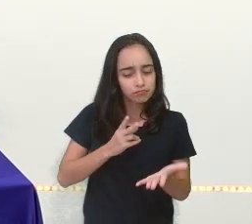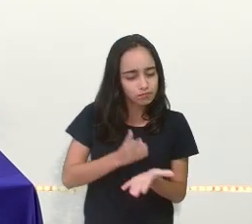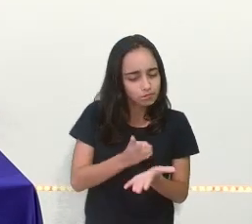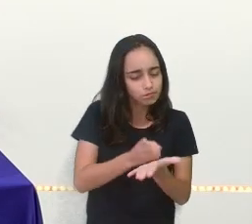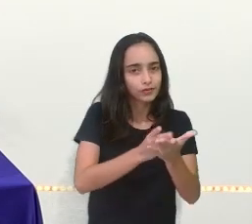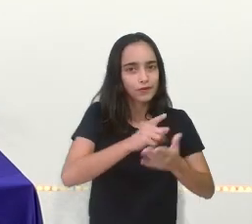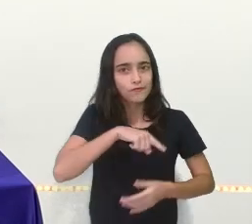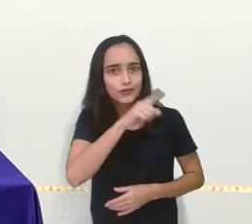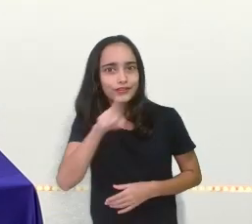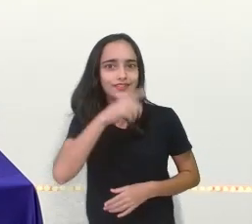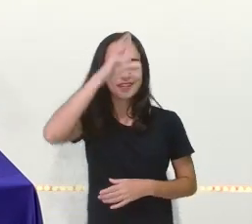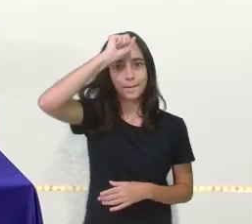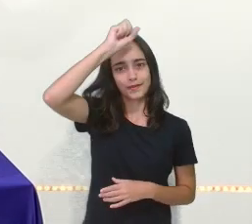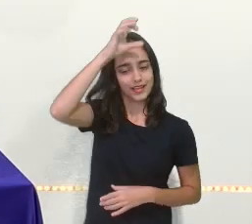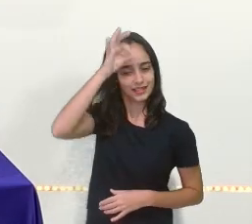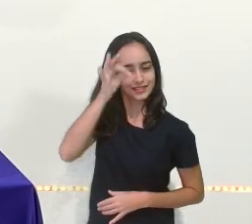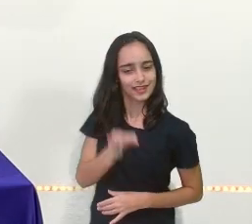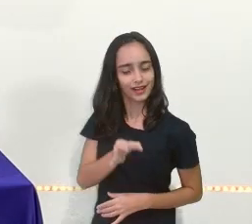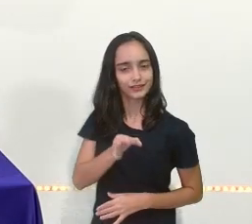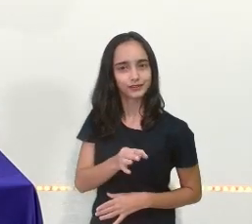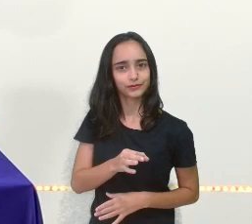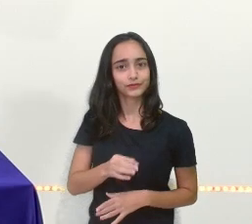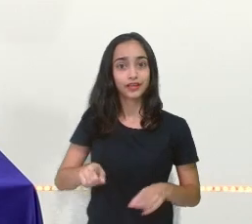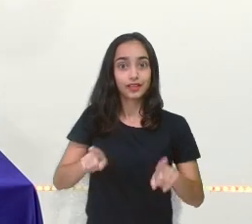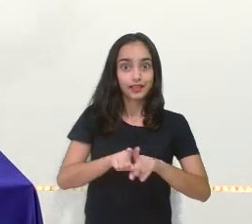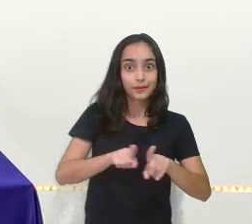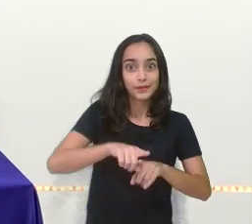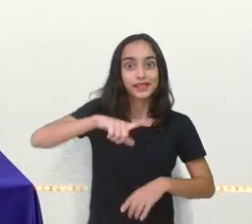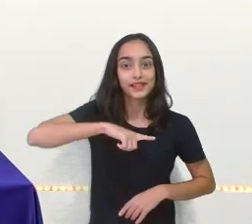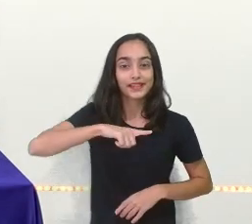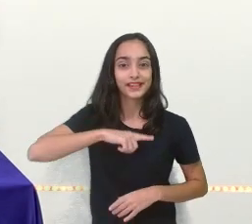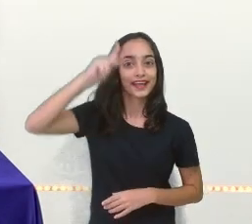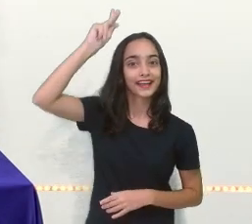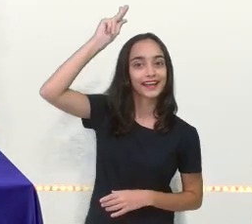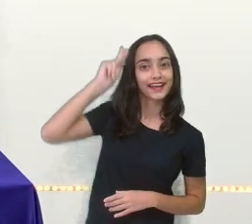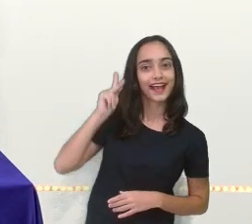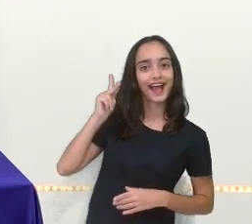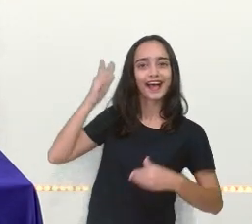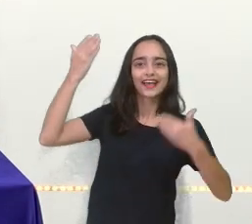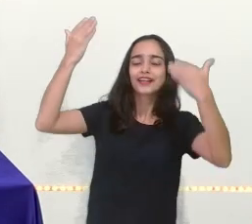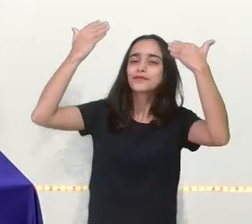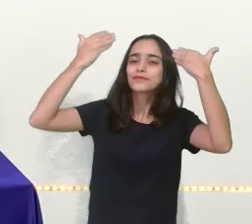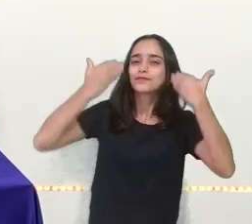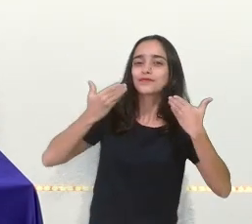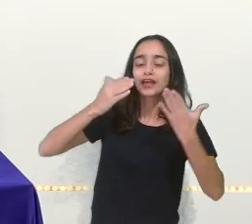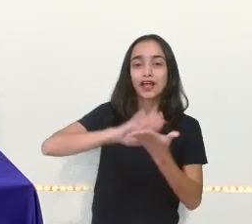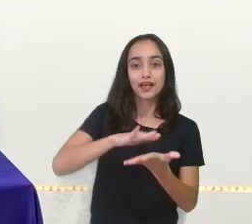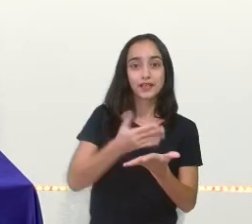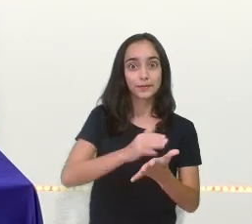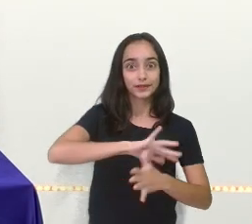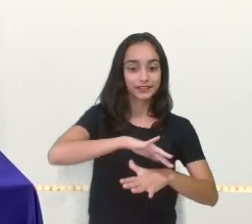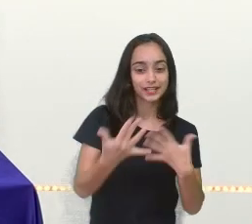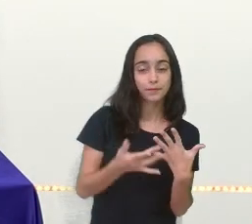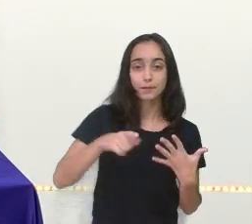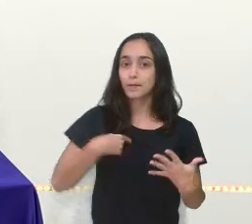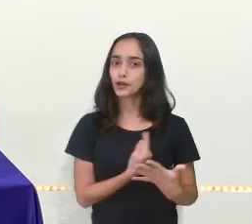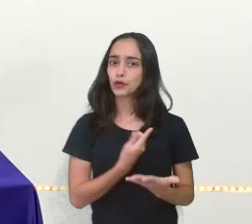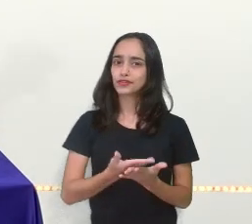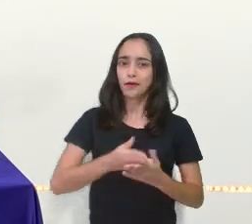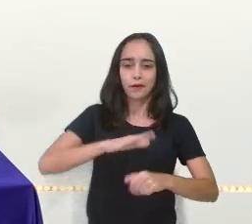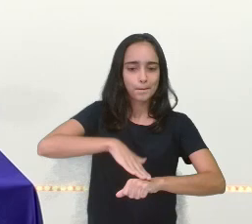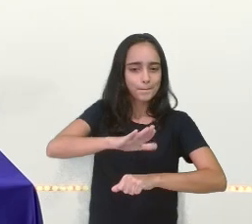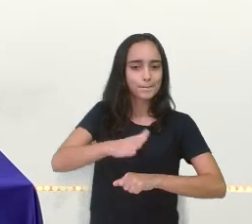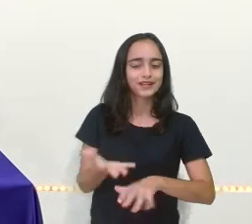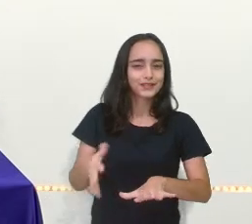bem direitinho sobre isso. Temos aqui no cantinho da tela Karen, nossa intérprete de Libras, tornando nossa aula muito